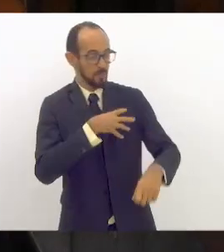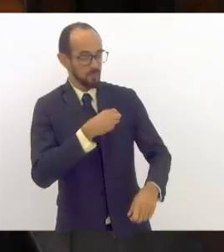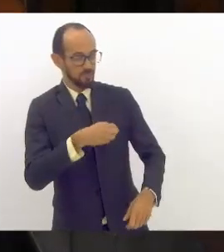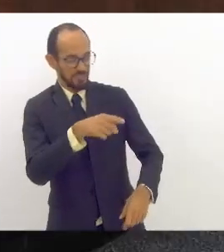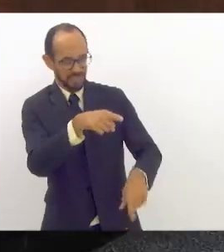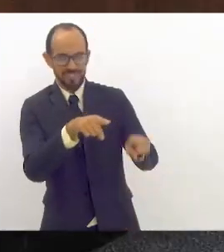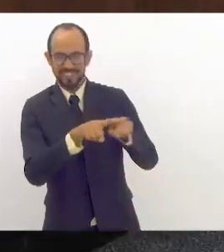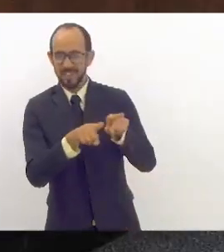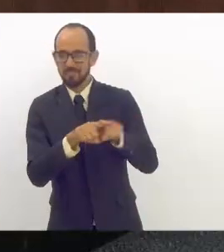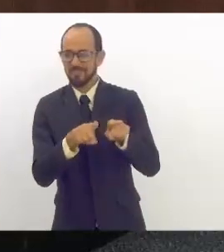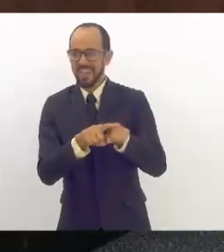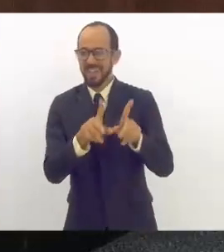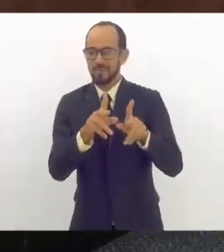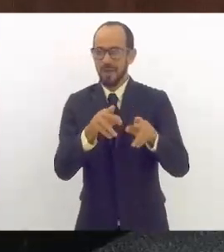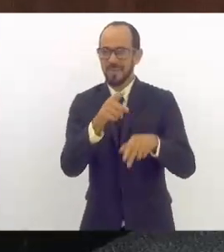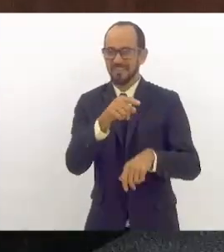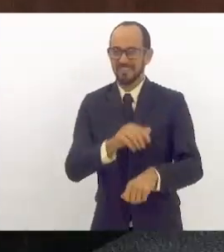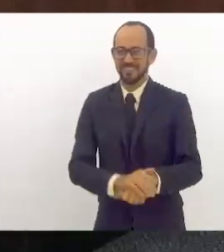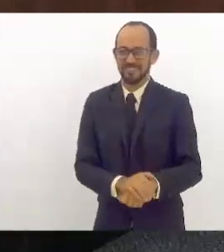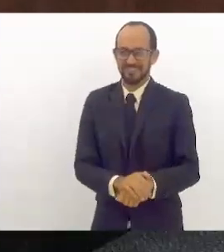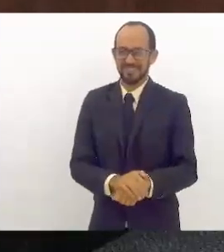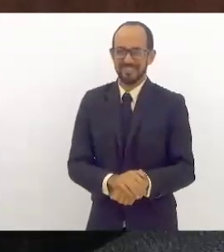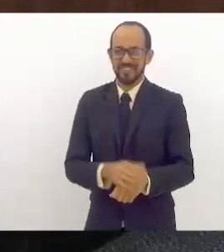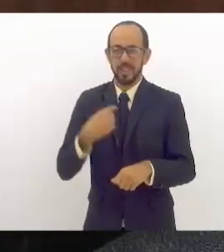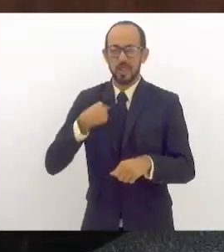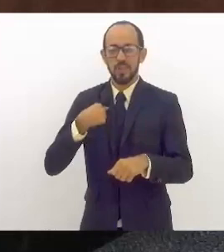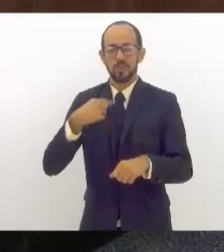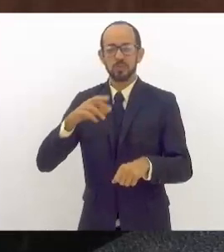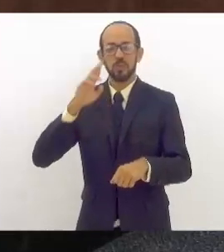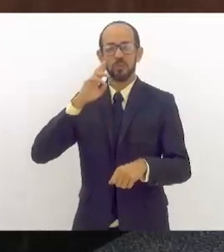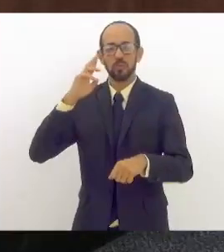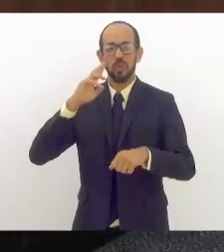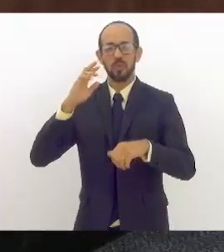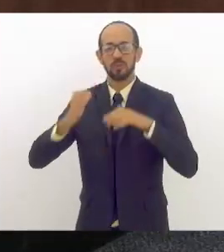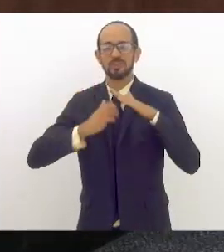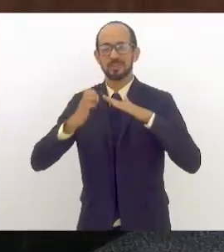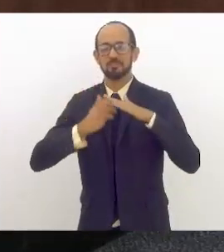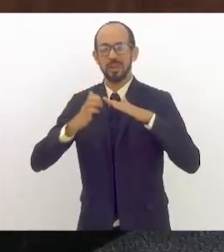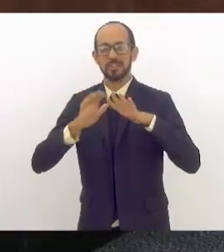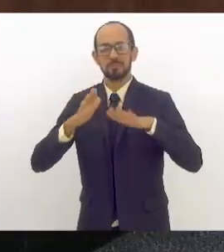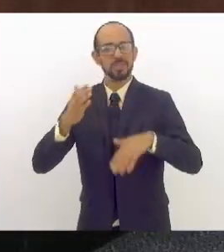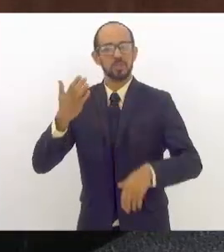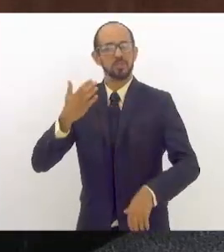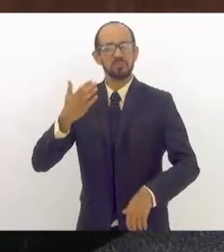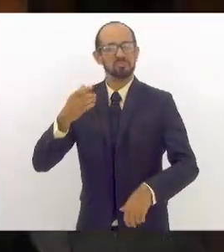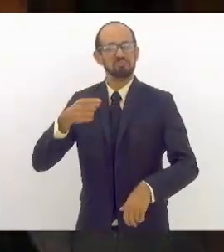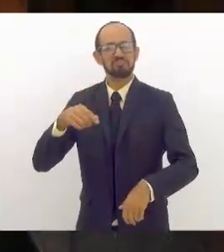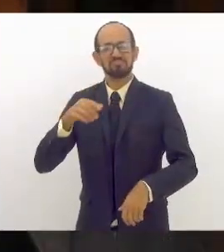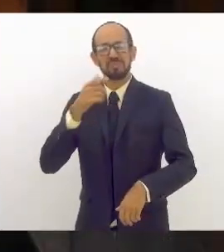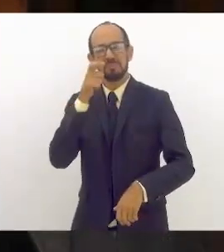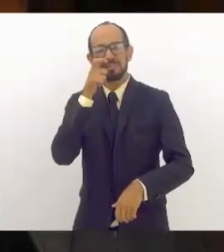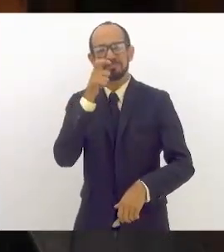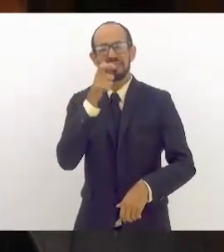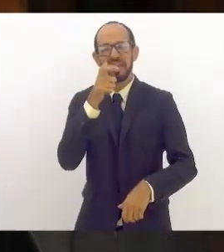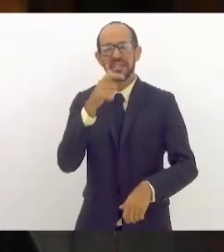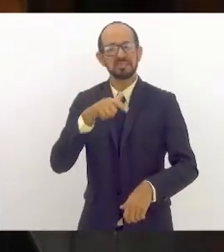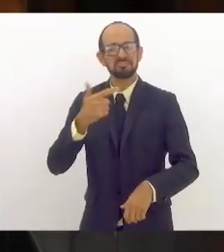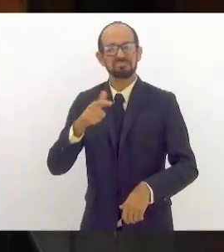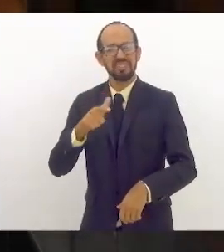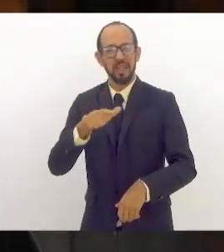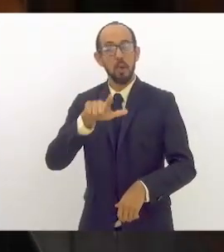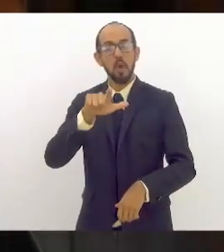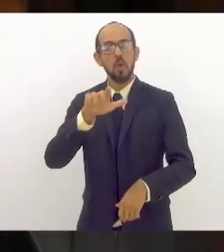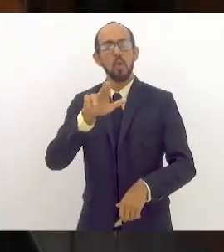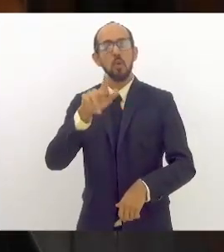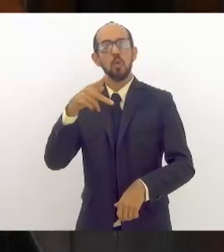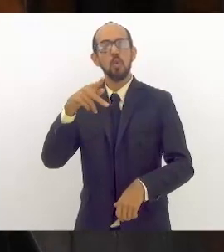entusiasta eu sou um empreendedor mas que não ligo para Lupo acho que né acho que a lupa pode fazer sucesso em